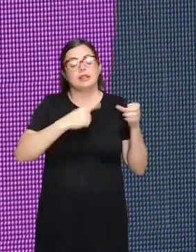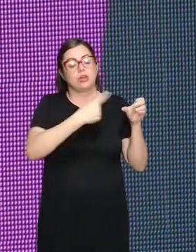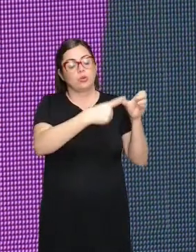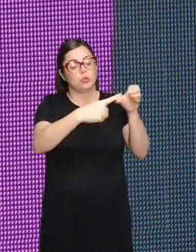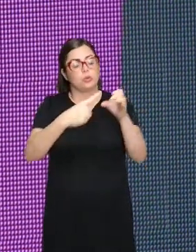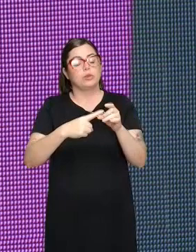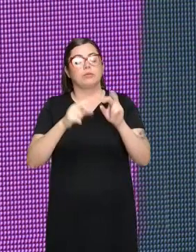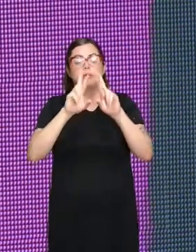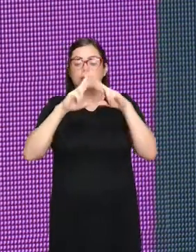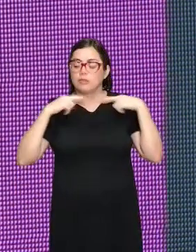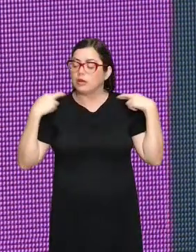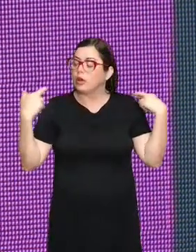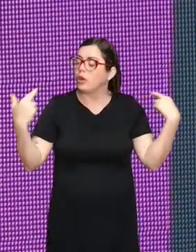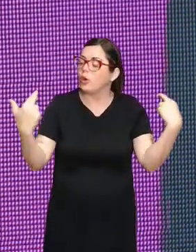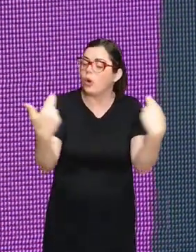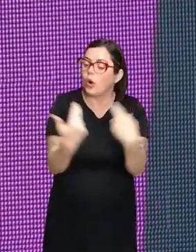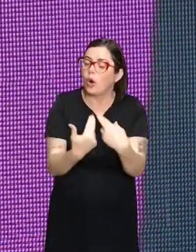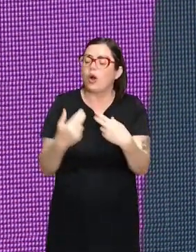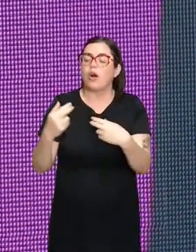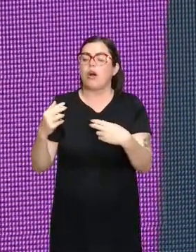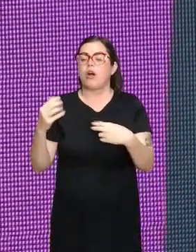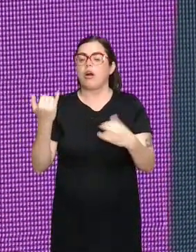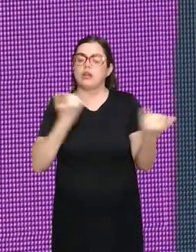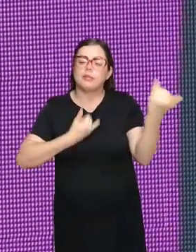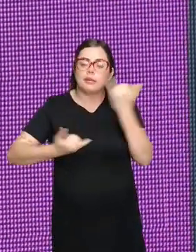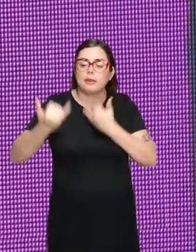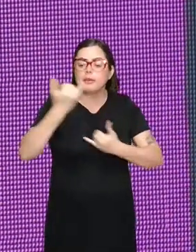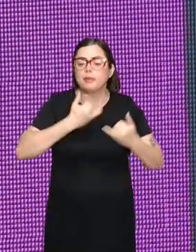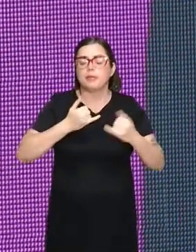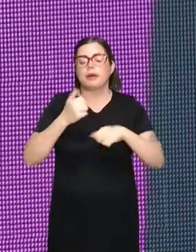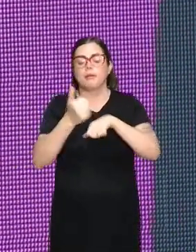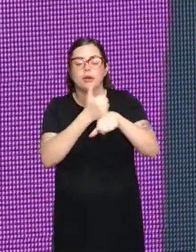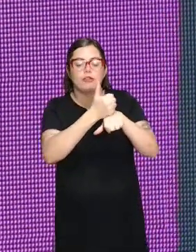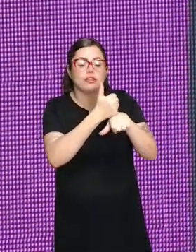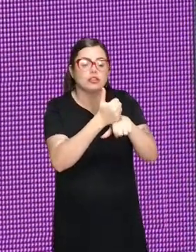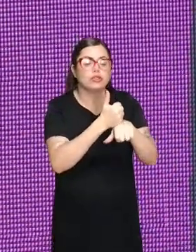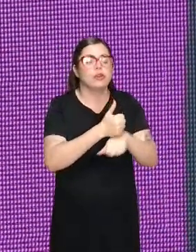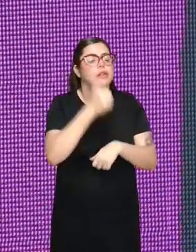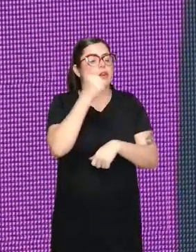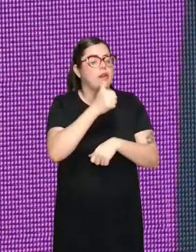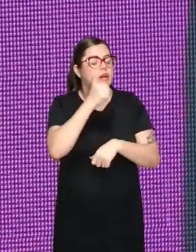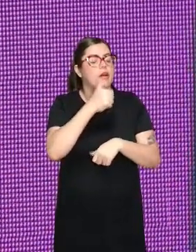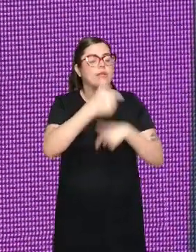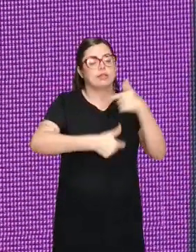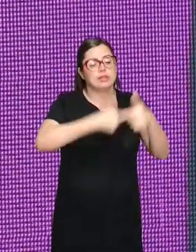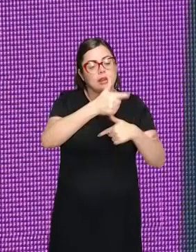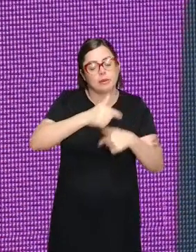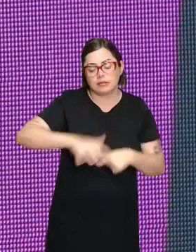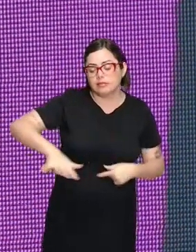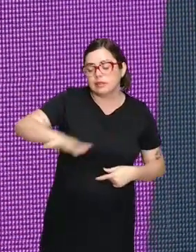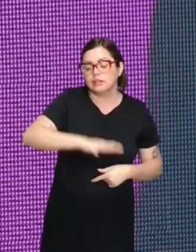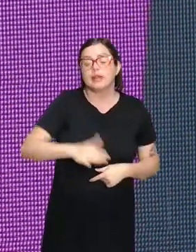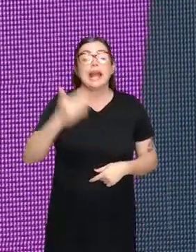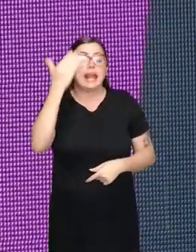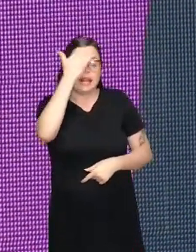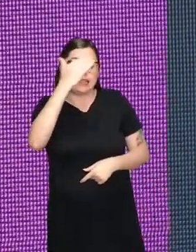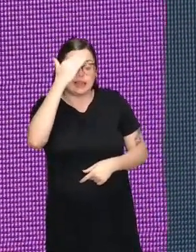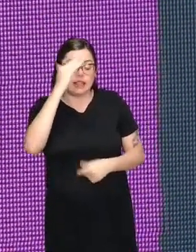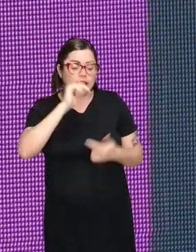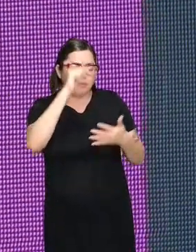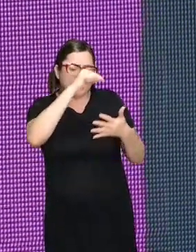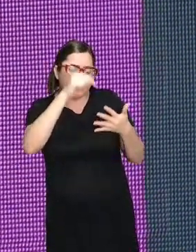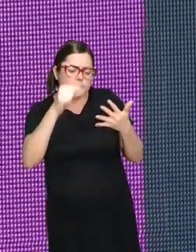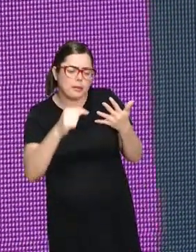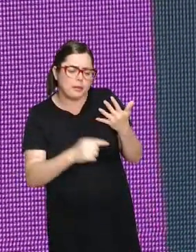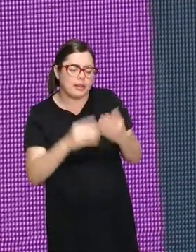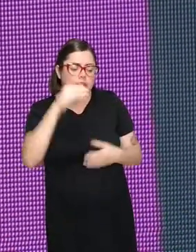de escuta com todos os profissionais, com todas as senhoras que trabalham naquela região, para a gente entender quais são as reais necessidades para a gente